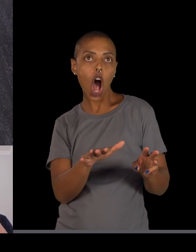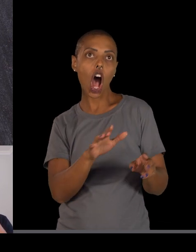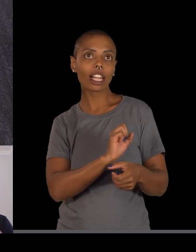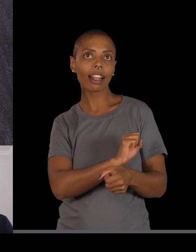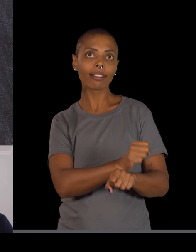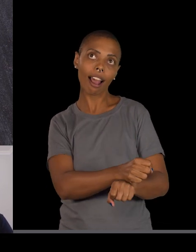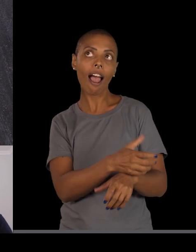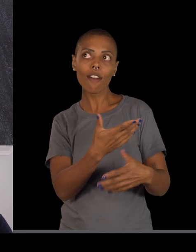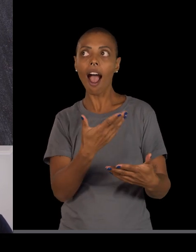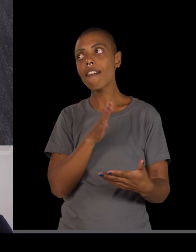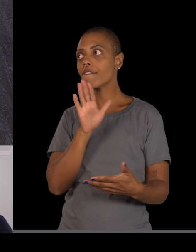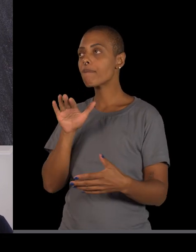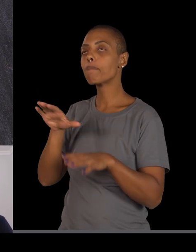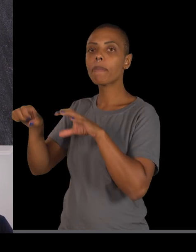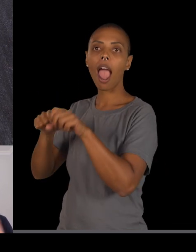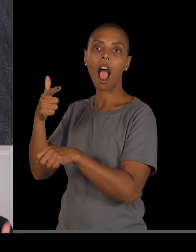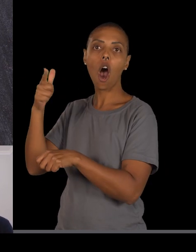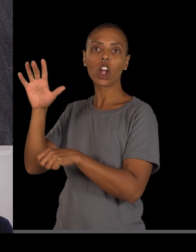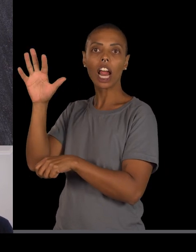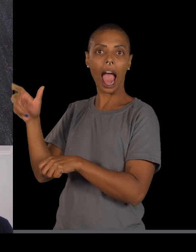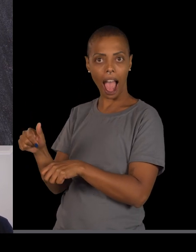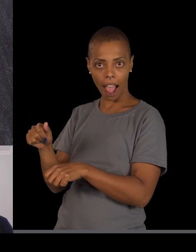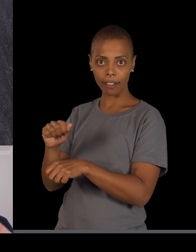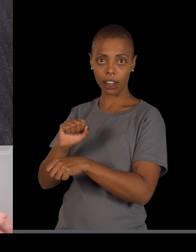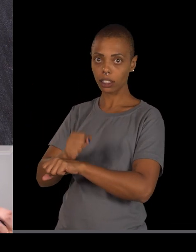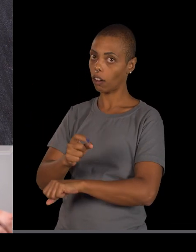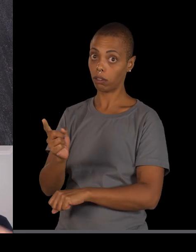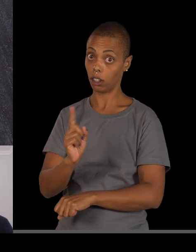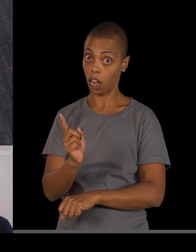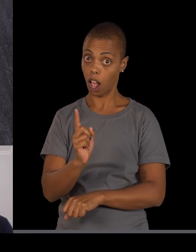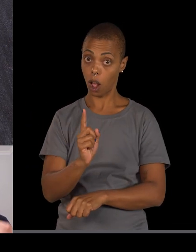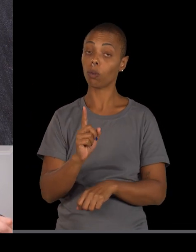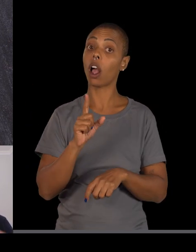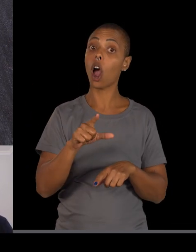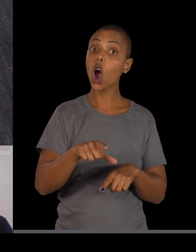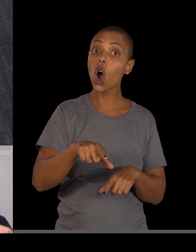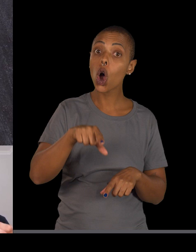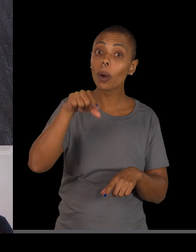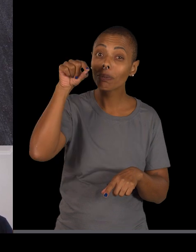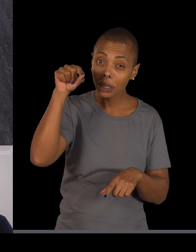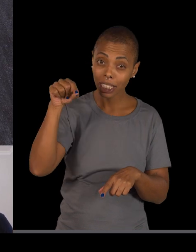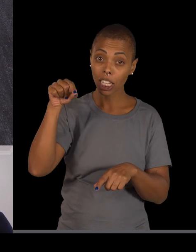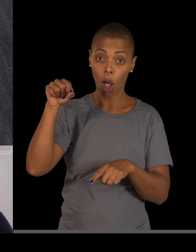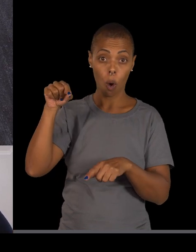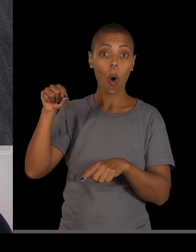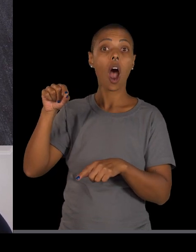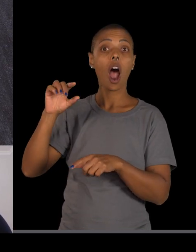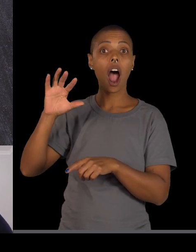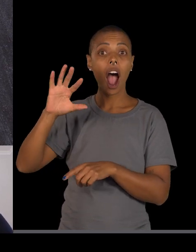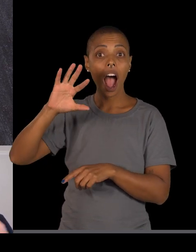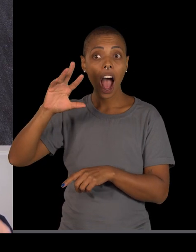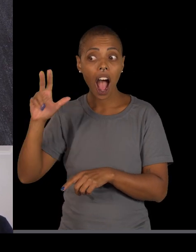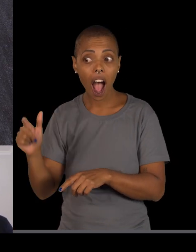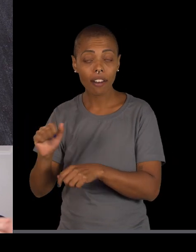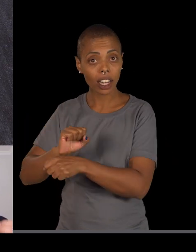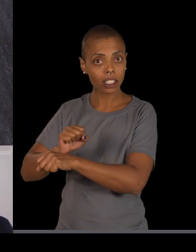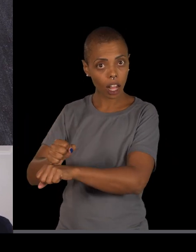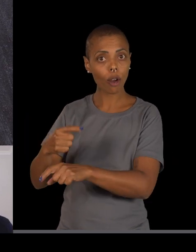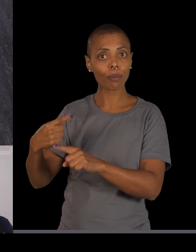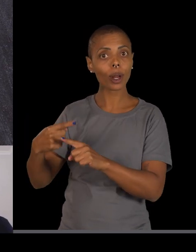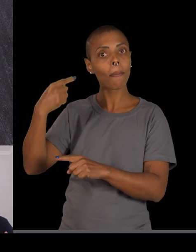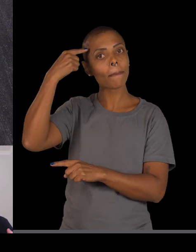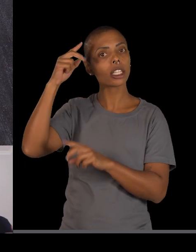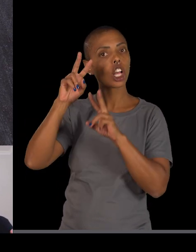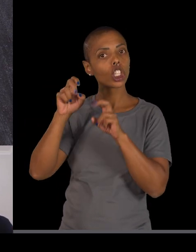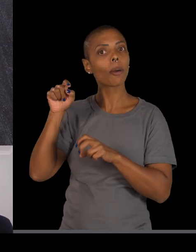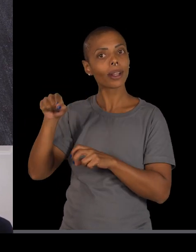gente vai fazer? Escraviza os africanos. Não foi isso. A opção pela mão de obra escravizada africana é pensando